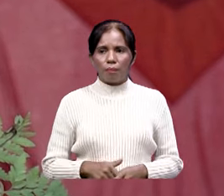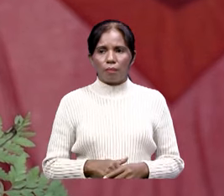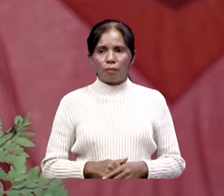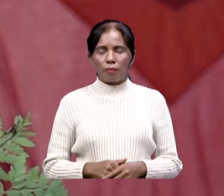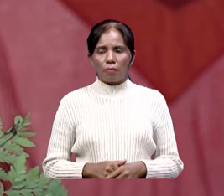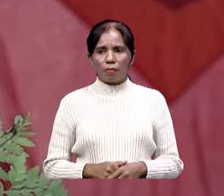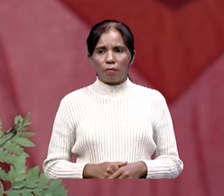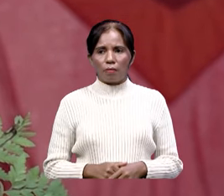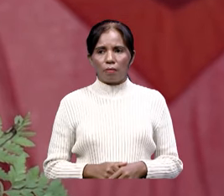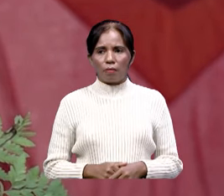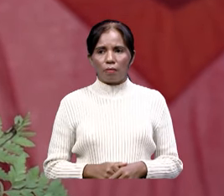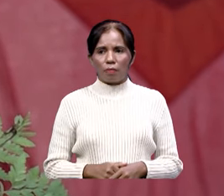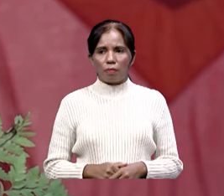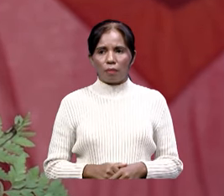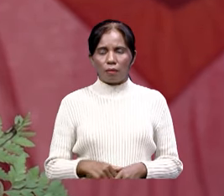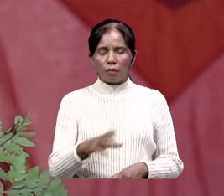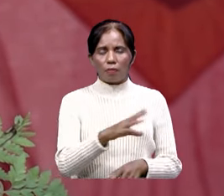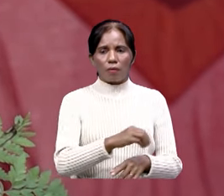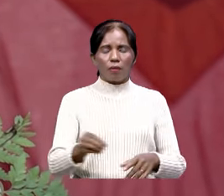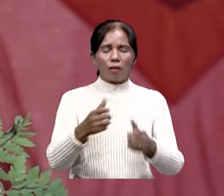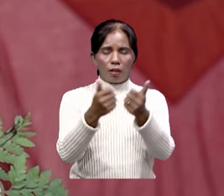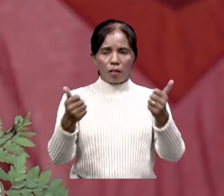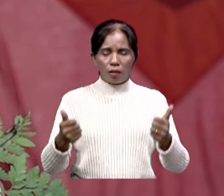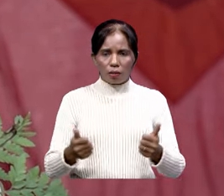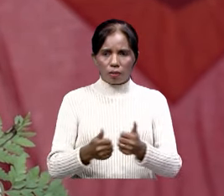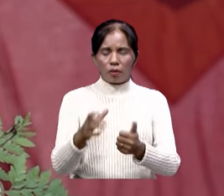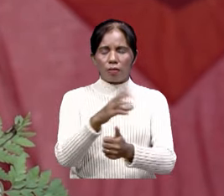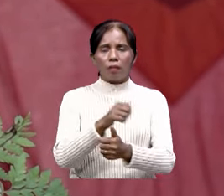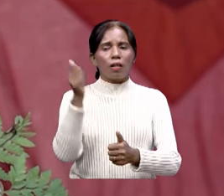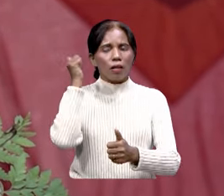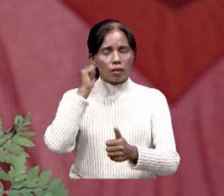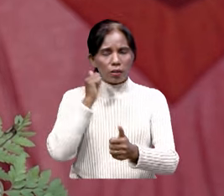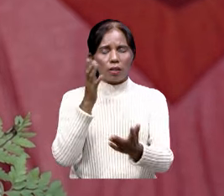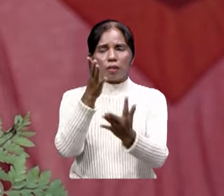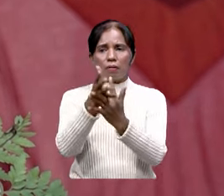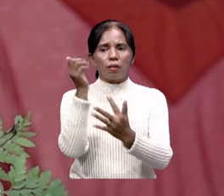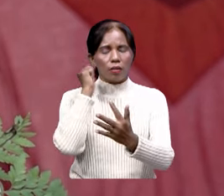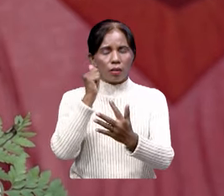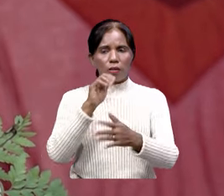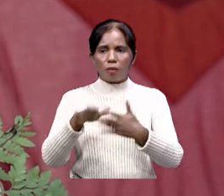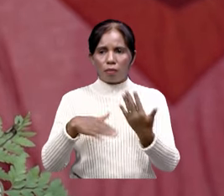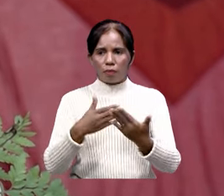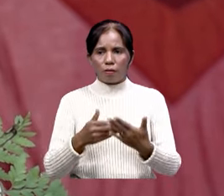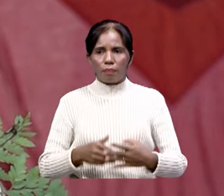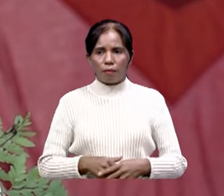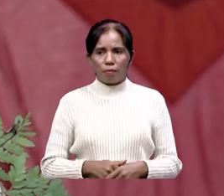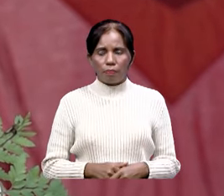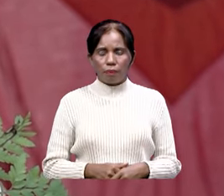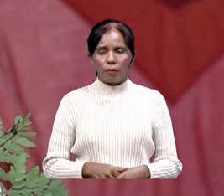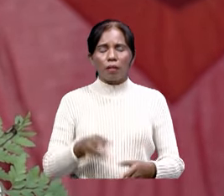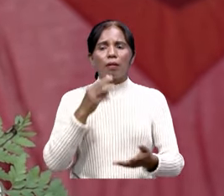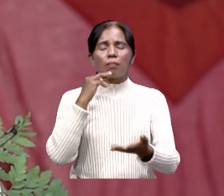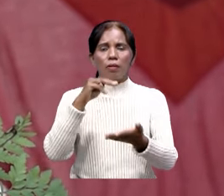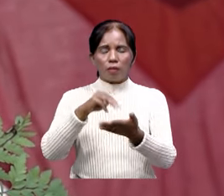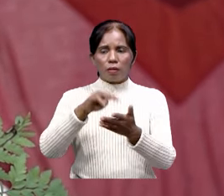OMC. E das associações das nações do Sudeste Asiático, ASEAN, entre outras. E a mensagem é